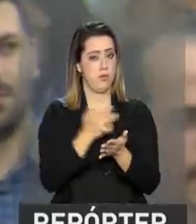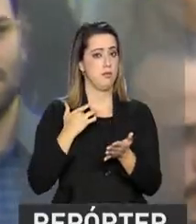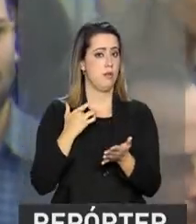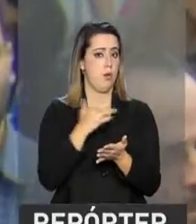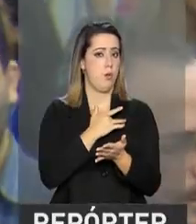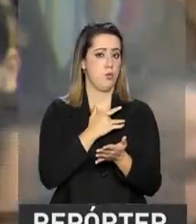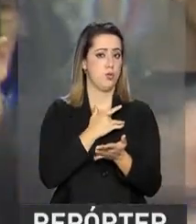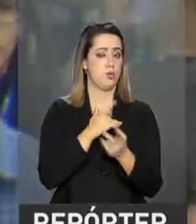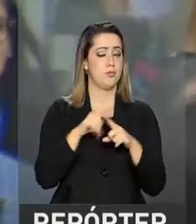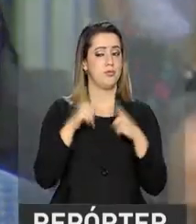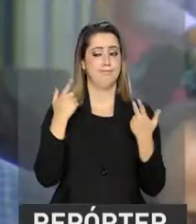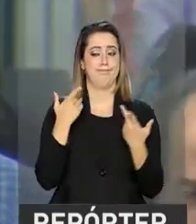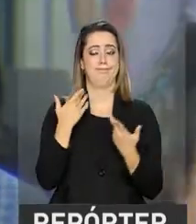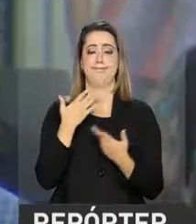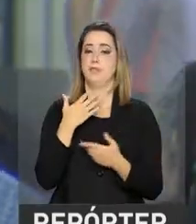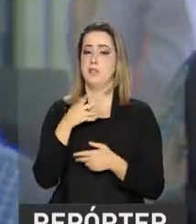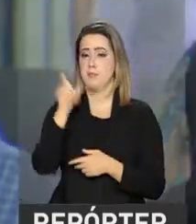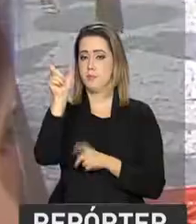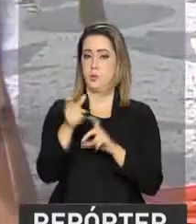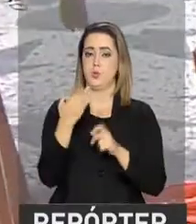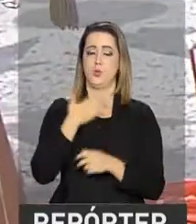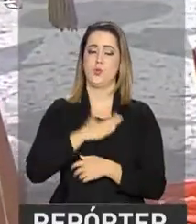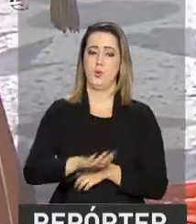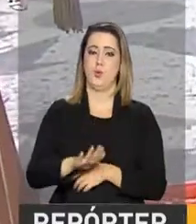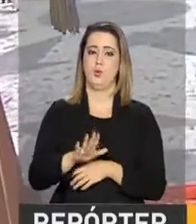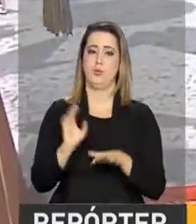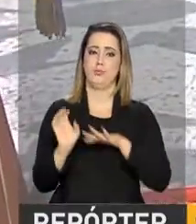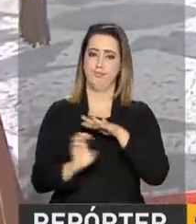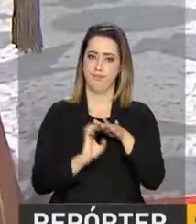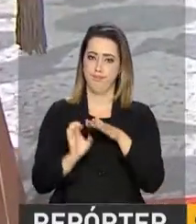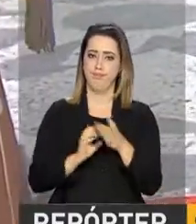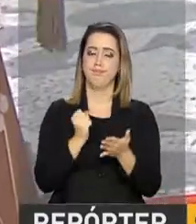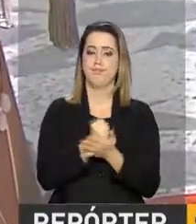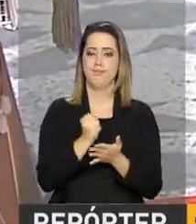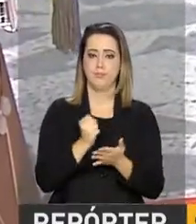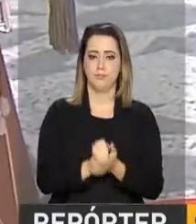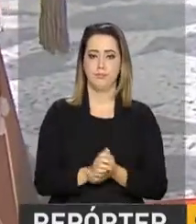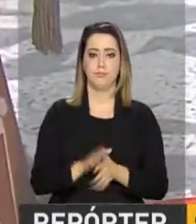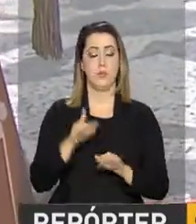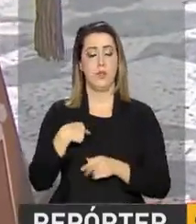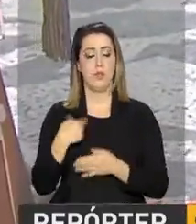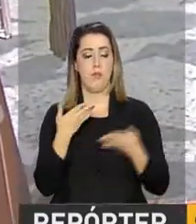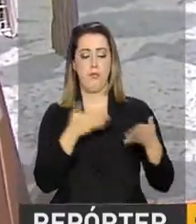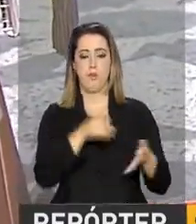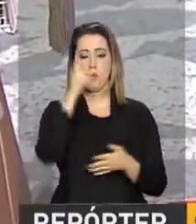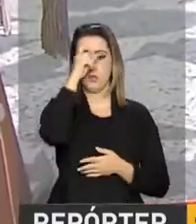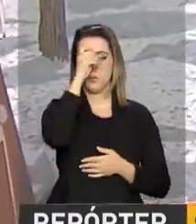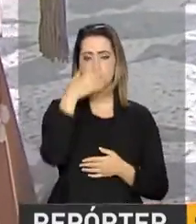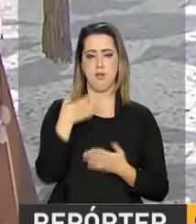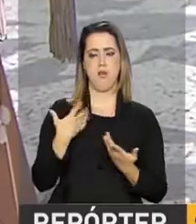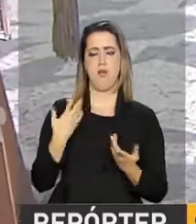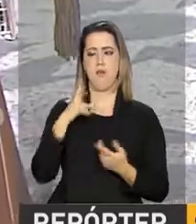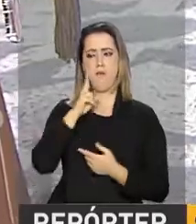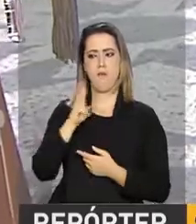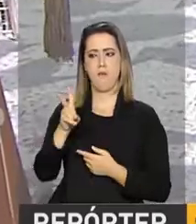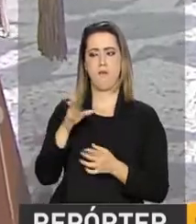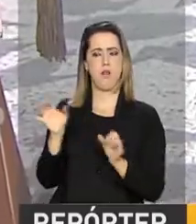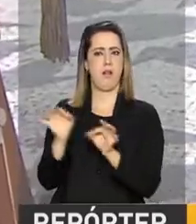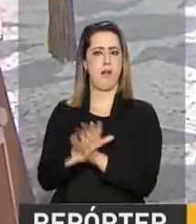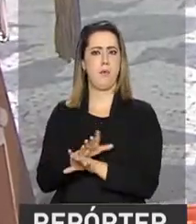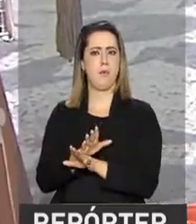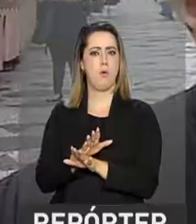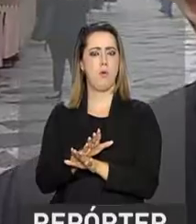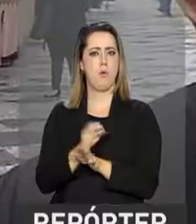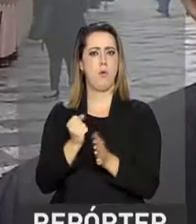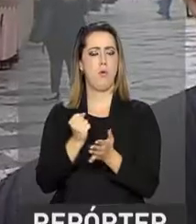nem todos estão satisfeitos com as operadoras quando eu levei minha filha no hospital e por acaso lá eu fui informado que o plano tinha sido extinto